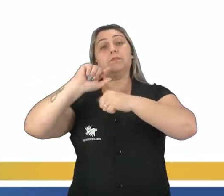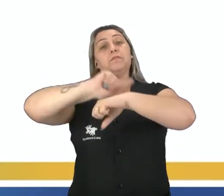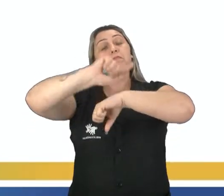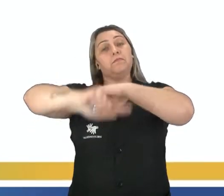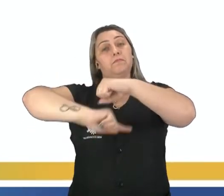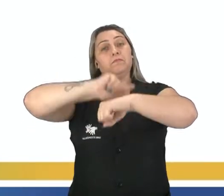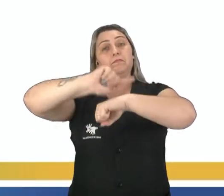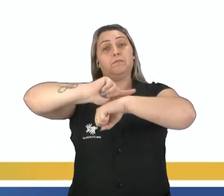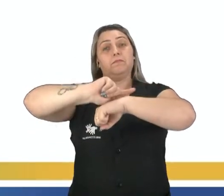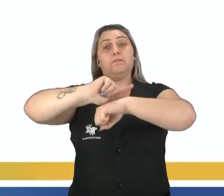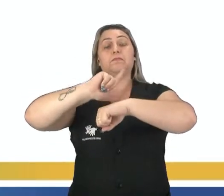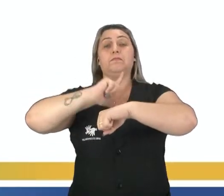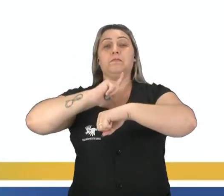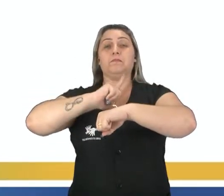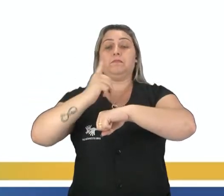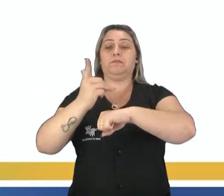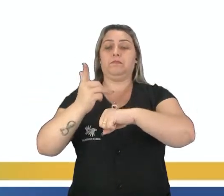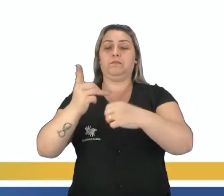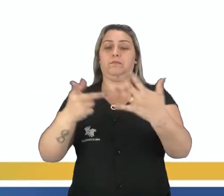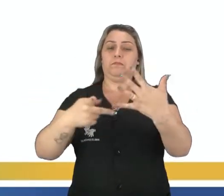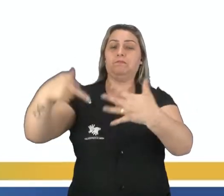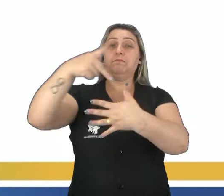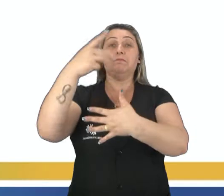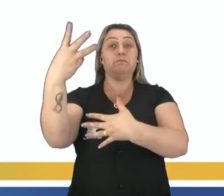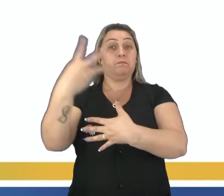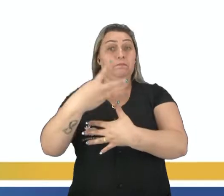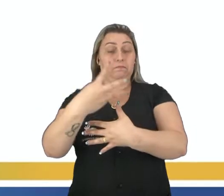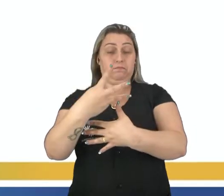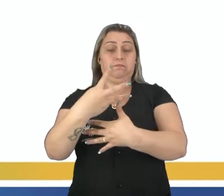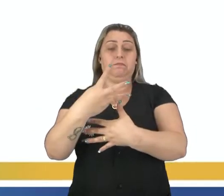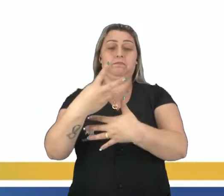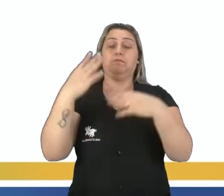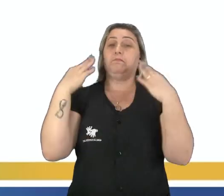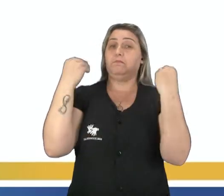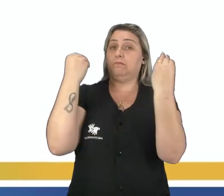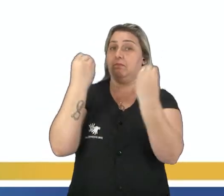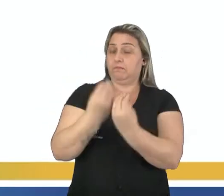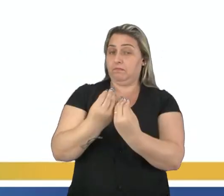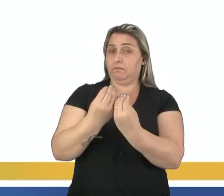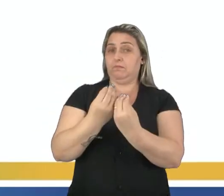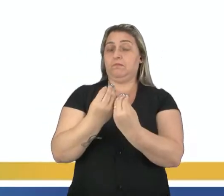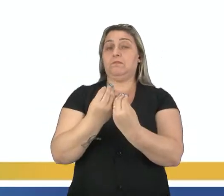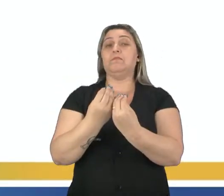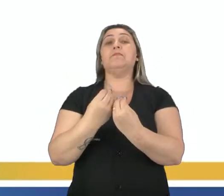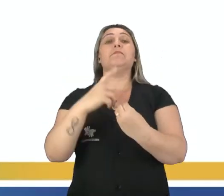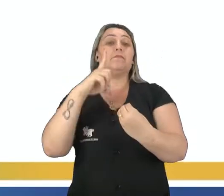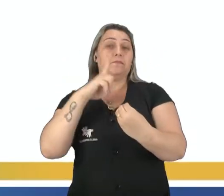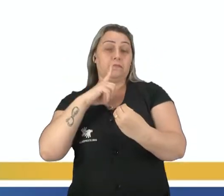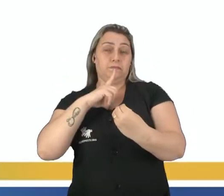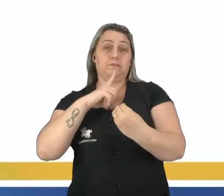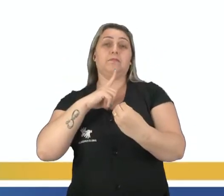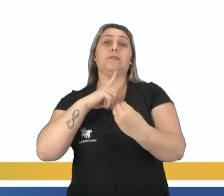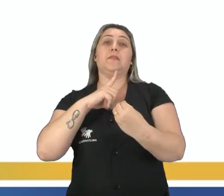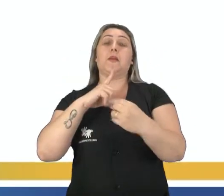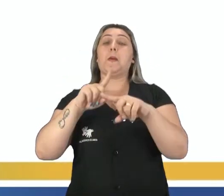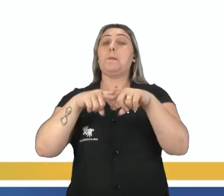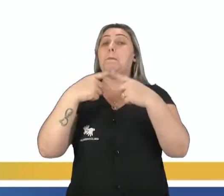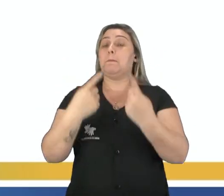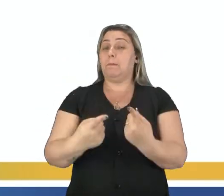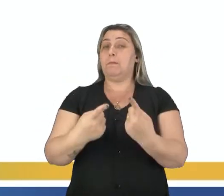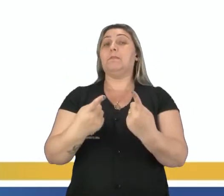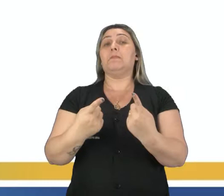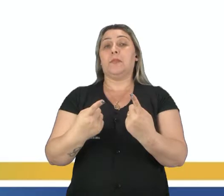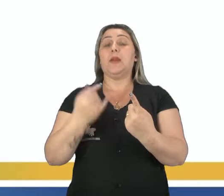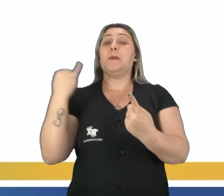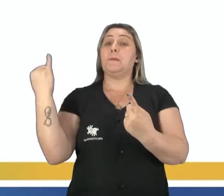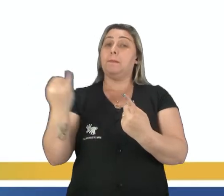Então, ele tem principalmente 3 partículas. Se você não sabe, saiba que tem outras partículas, porém, elas não são, neste